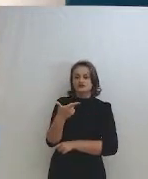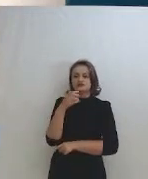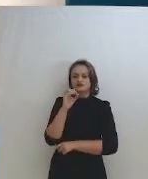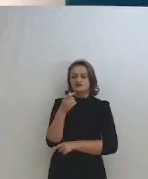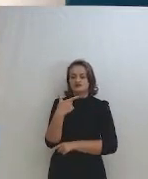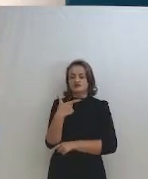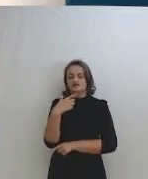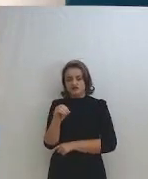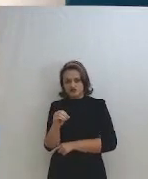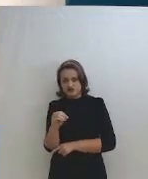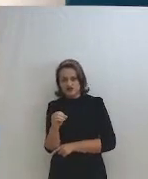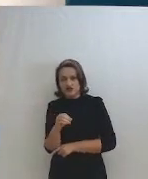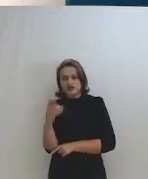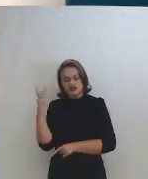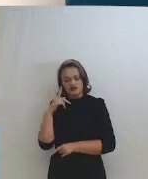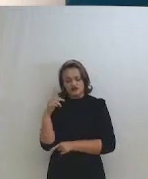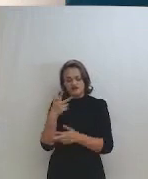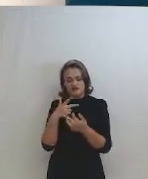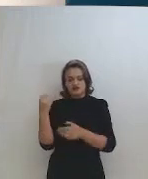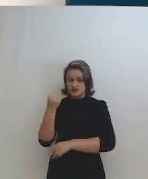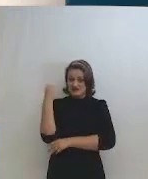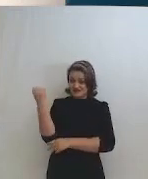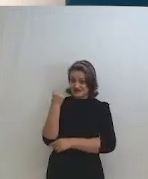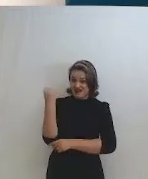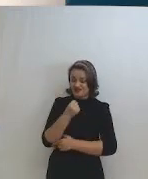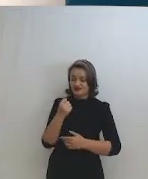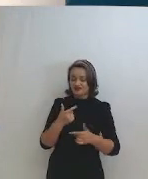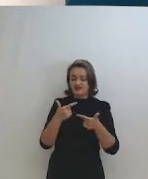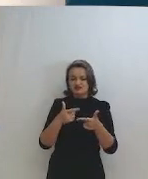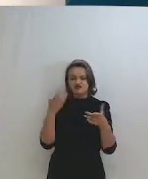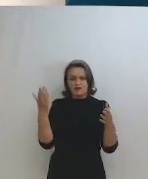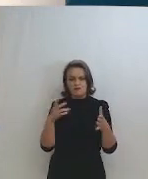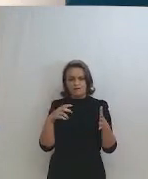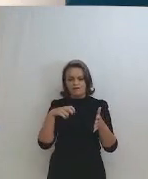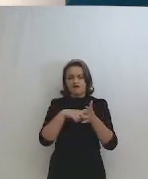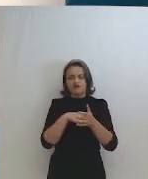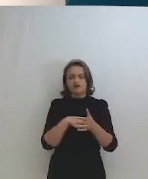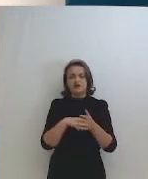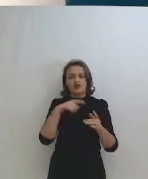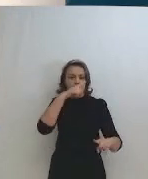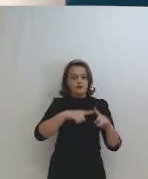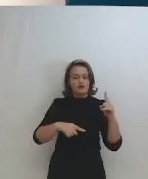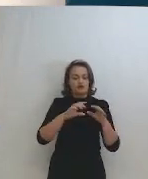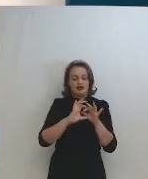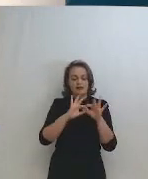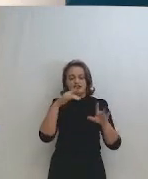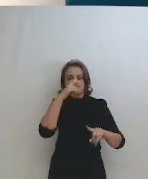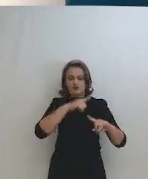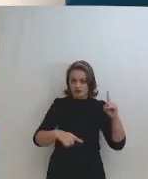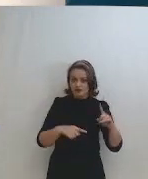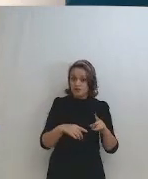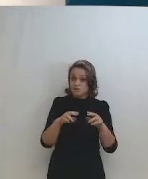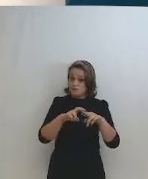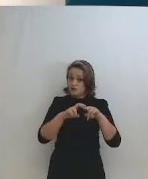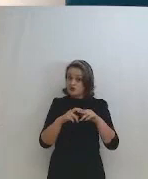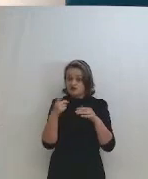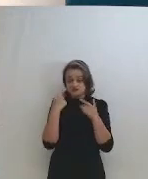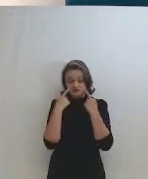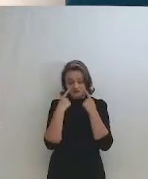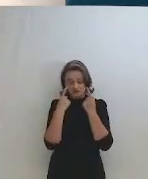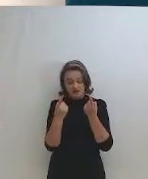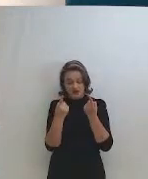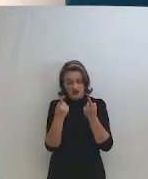graves de uma condenação em uma ação penal, a pena privativa de liberdade. Demonstra-se, portanto, uma medida ilegal em vários